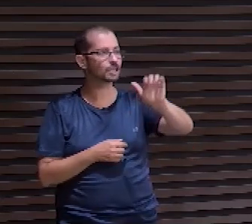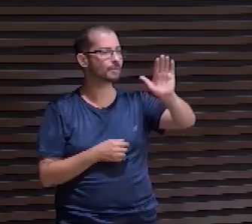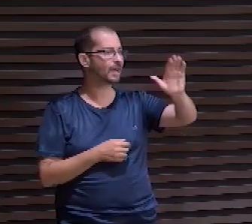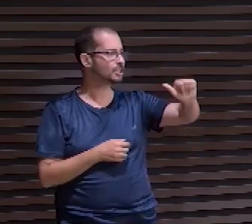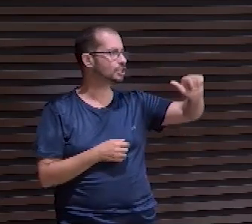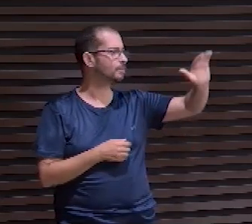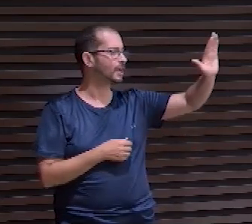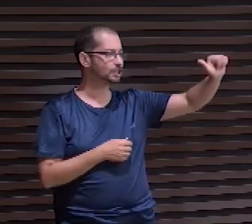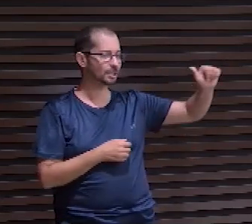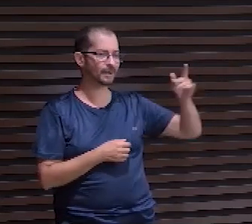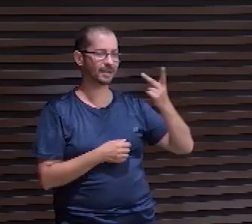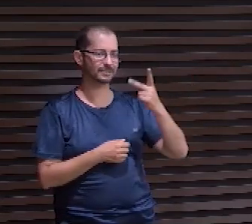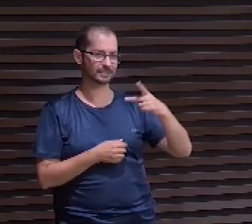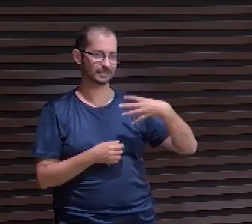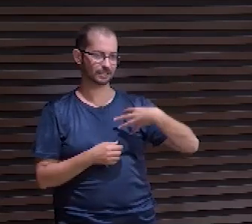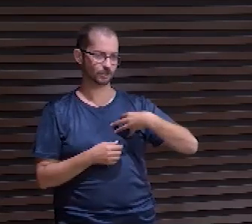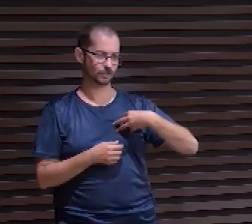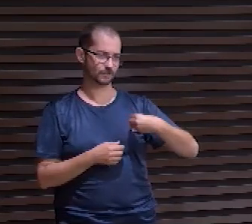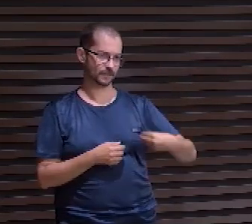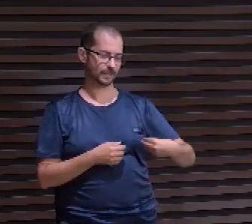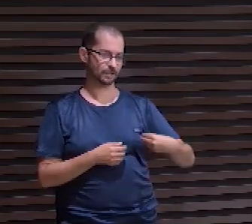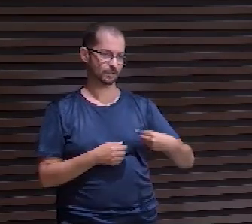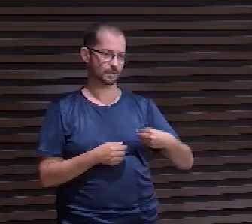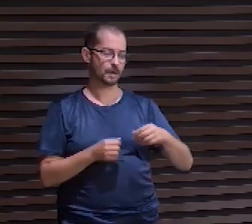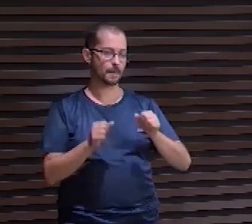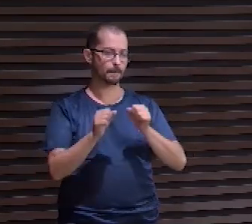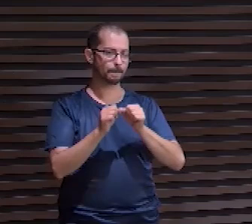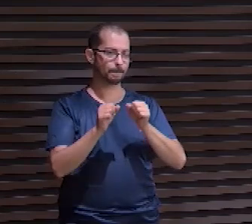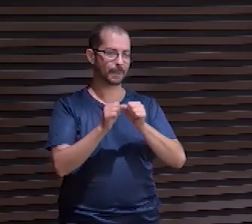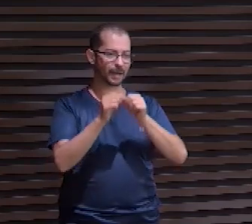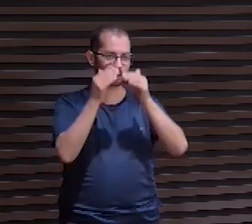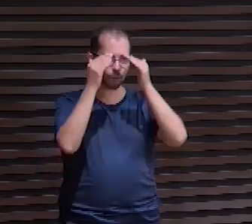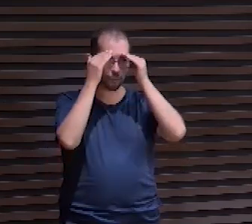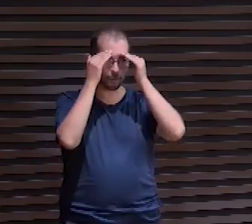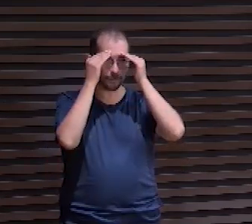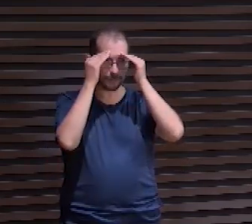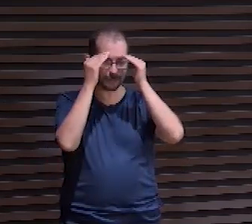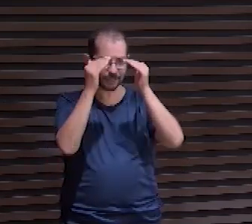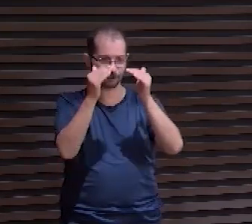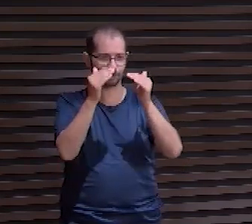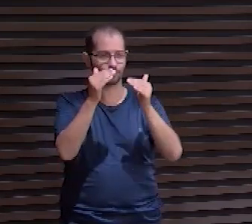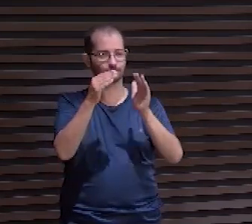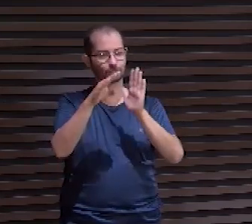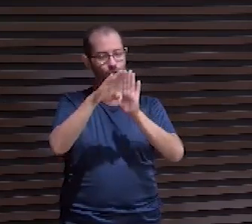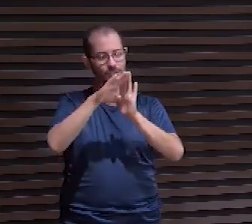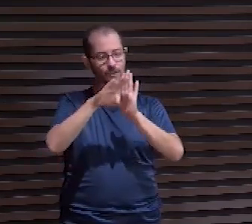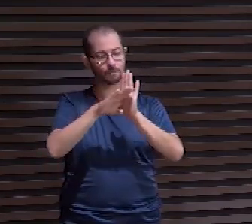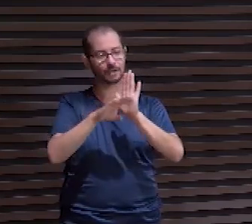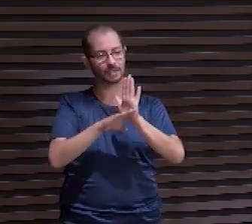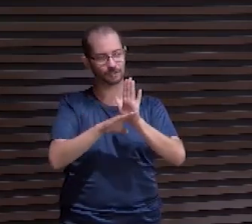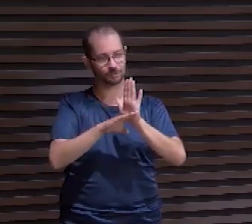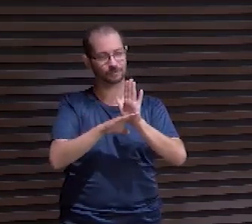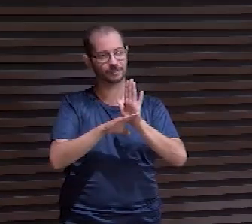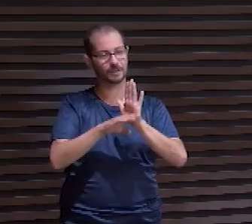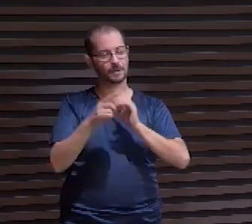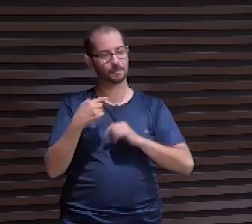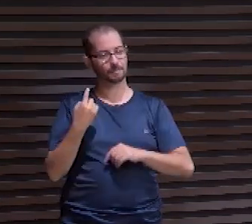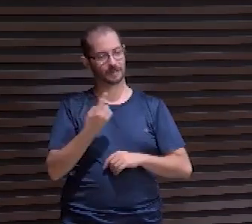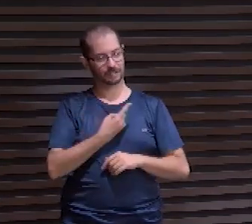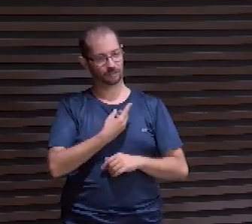seus filhos para o cumprimento do seu plano divino para as nossas